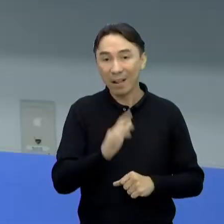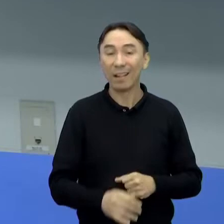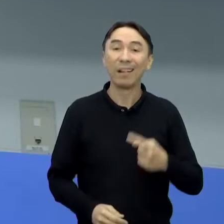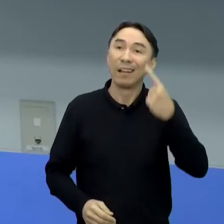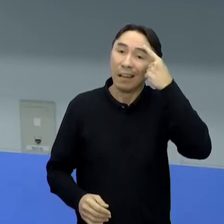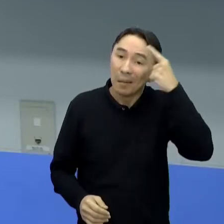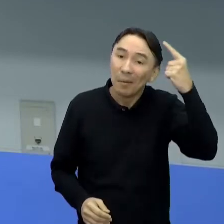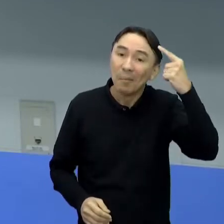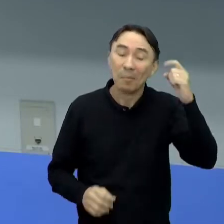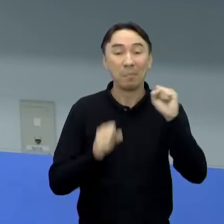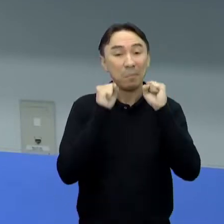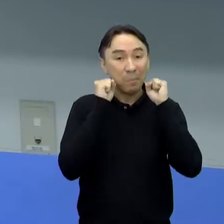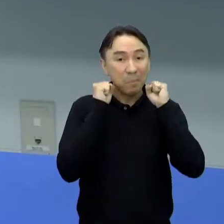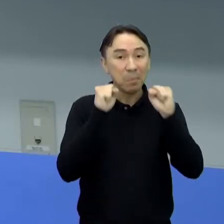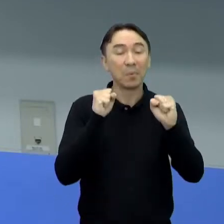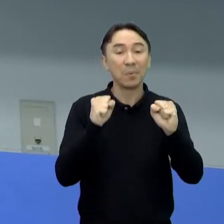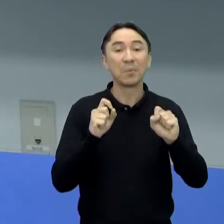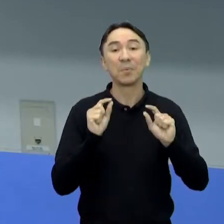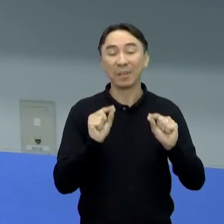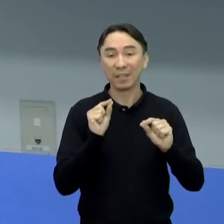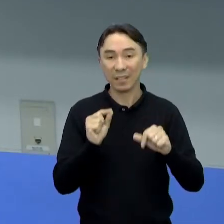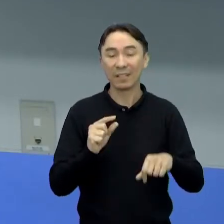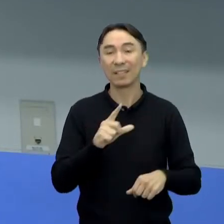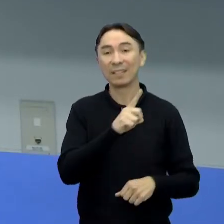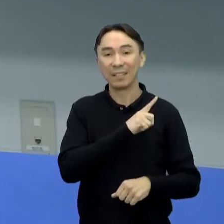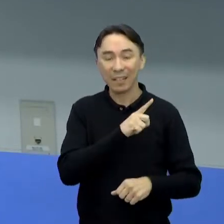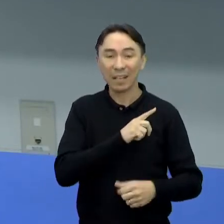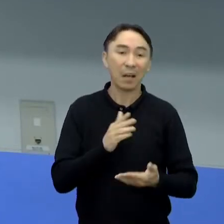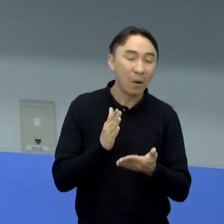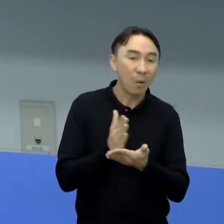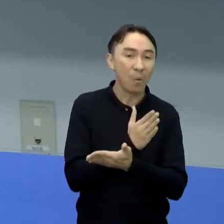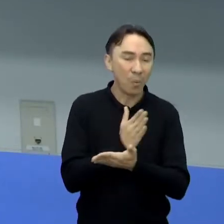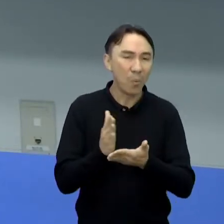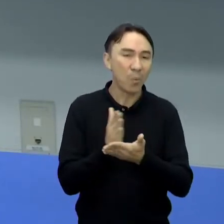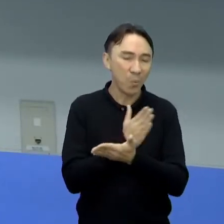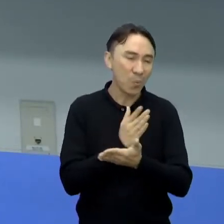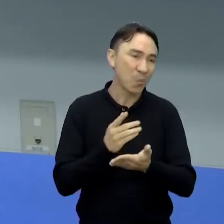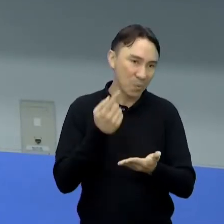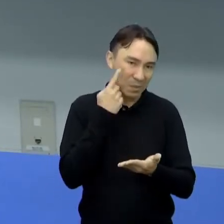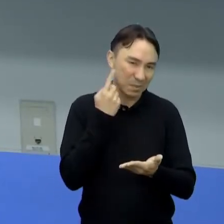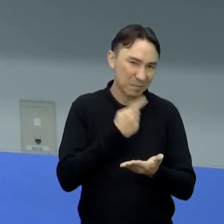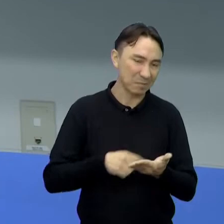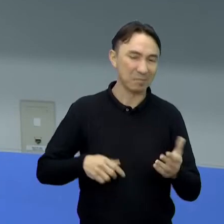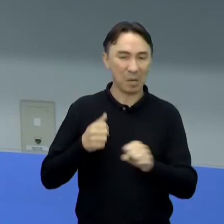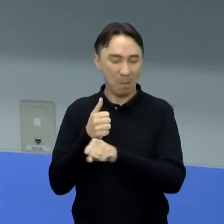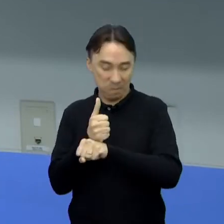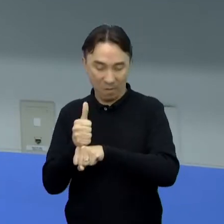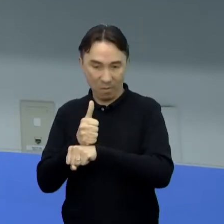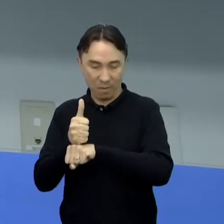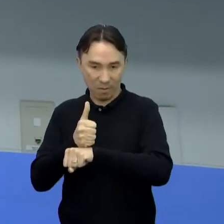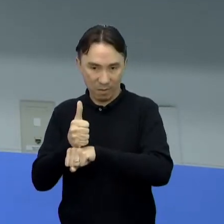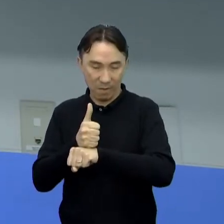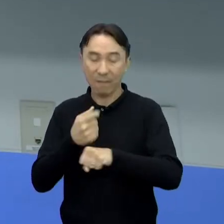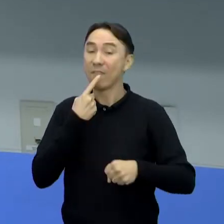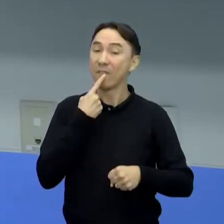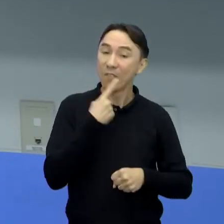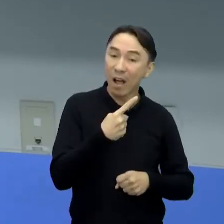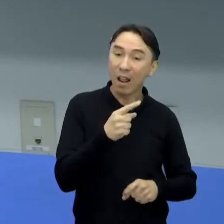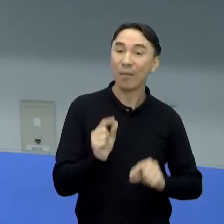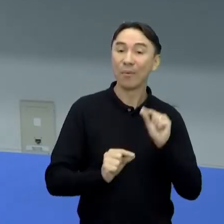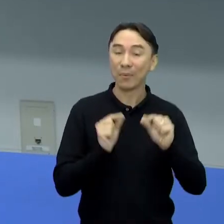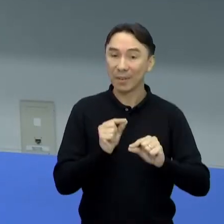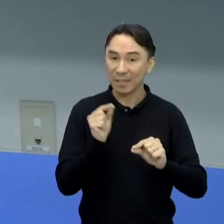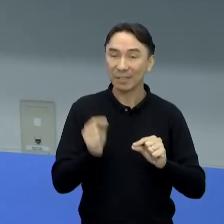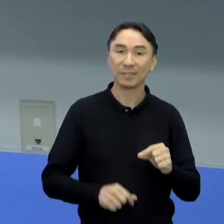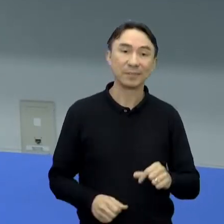lembrar que há especialistas que dizem: se as sociedades não tivessem o seu